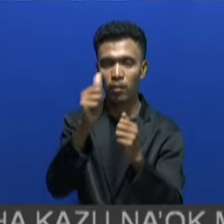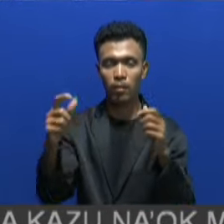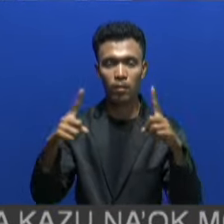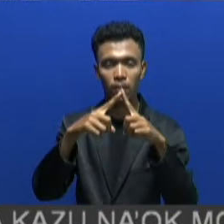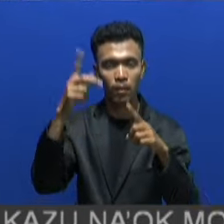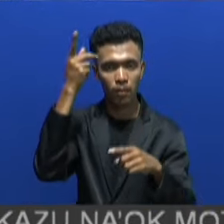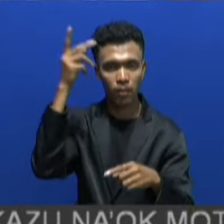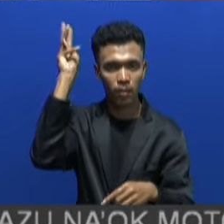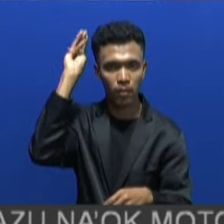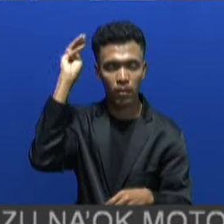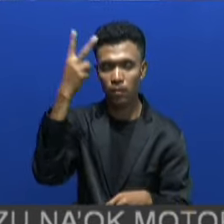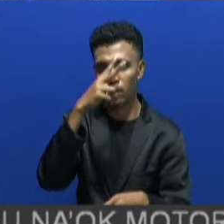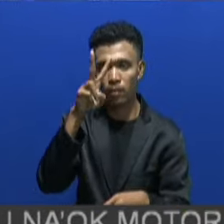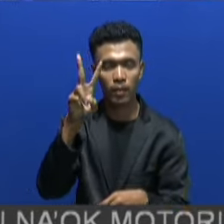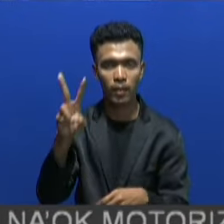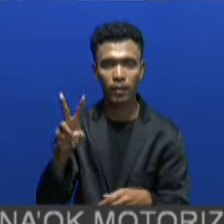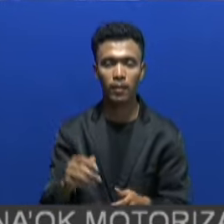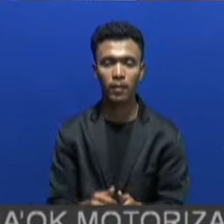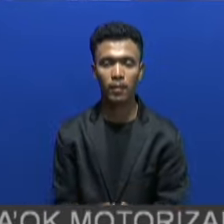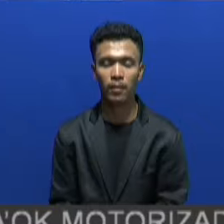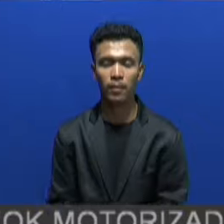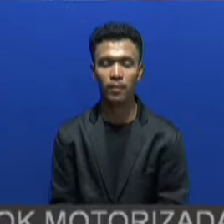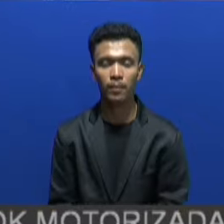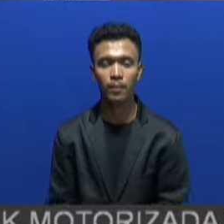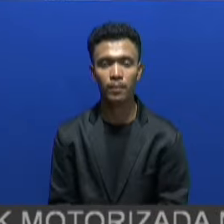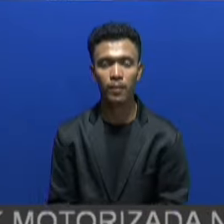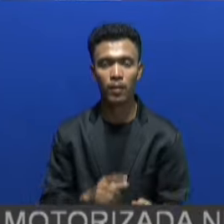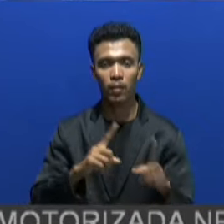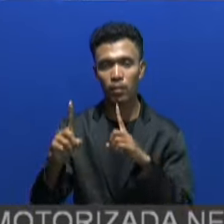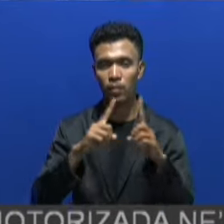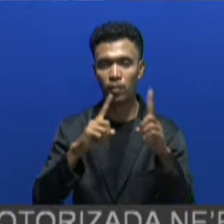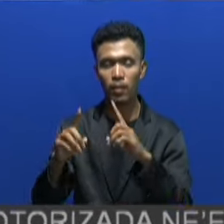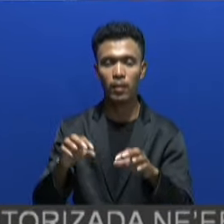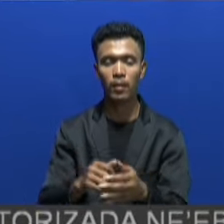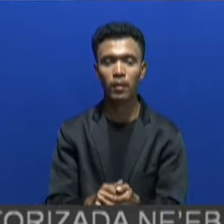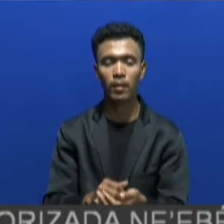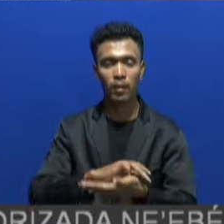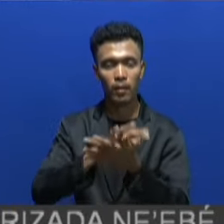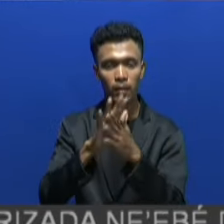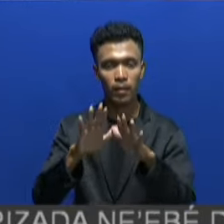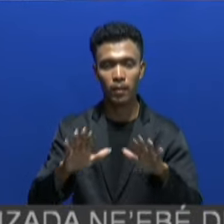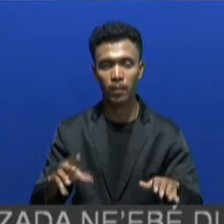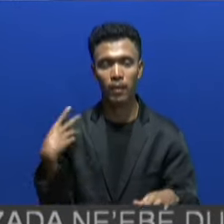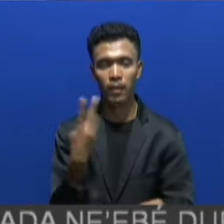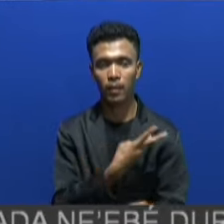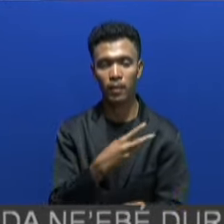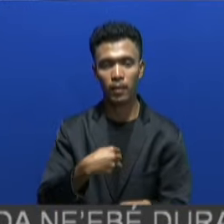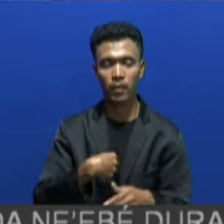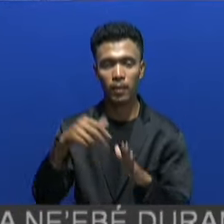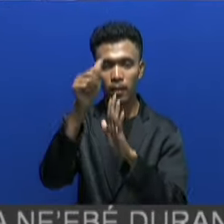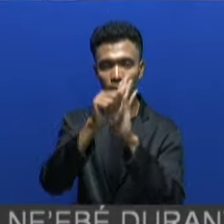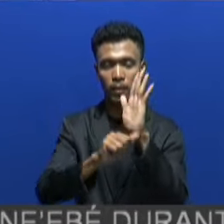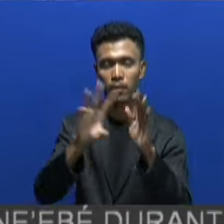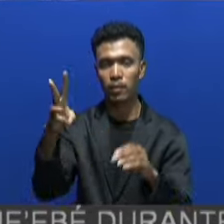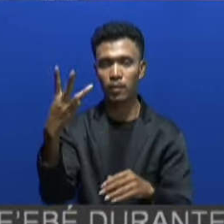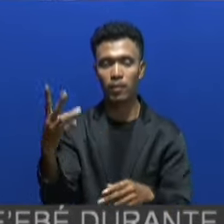primeiro-ministro, onde é a situação unida é sério. Colher a fraternidade humana e tem artigo 16 até ter a